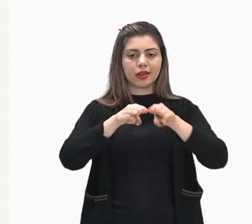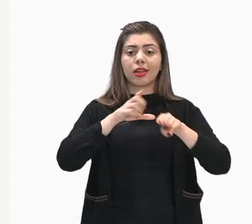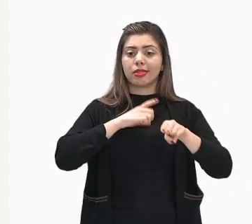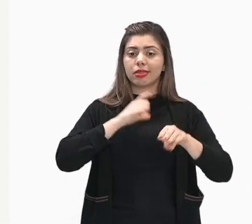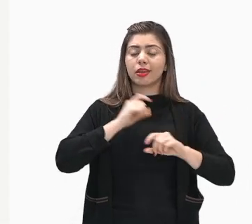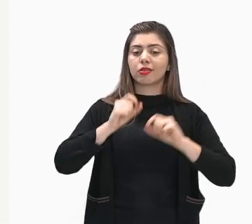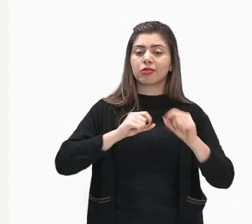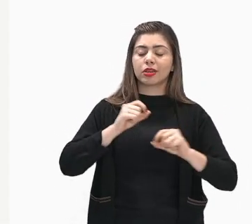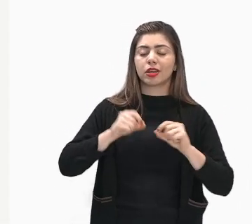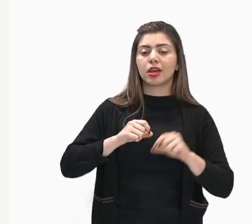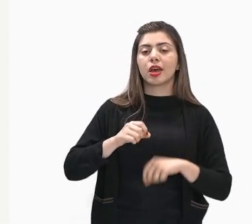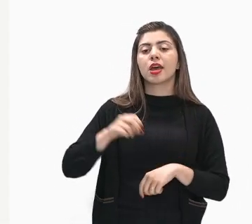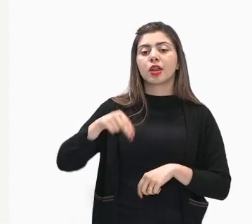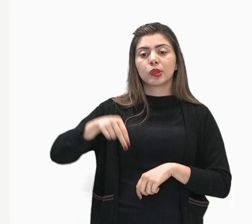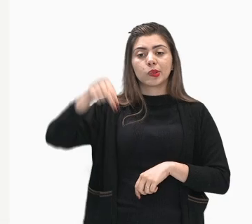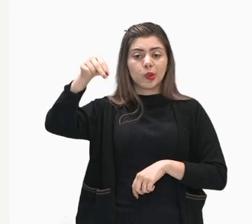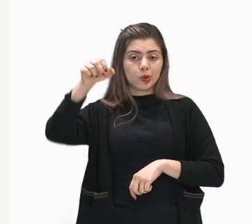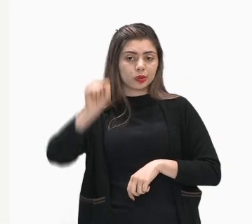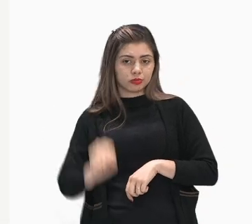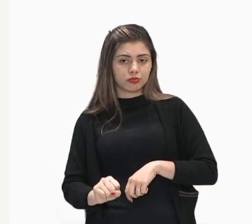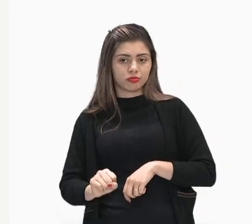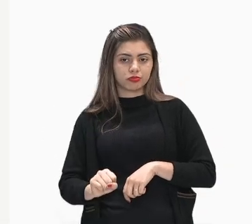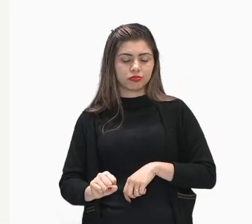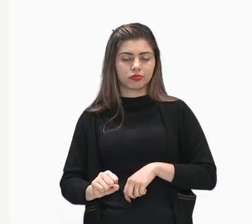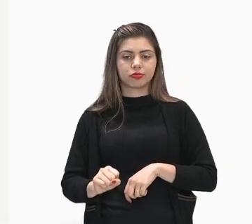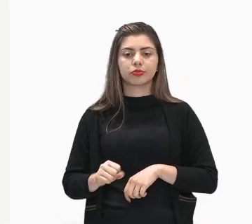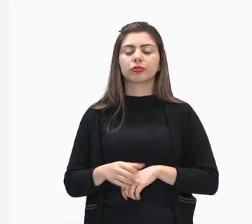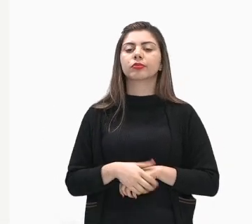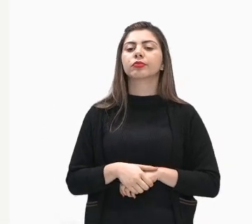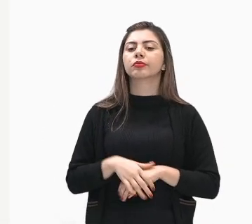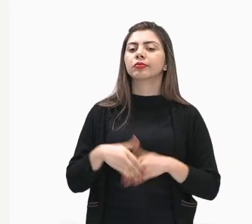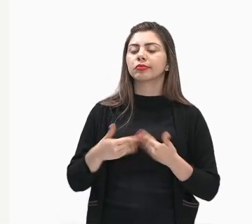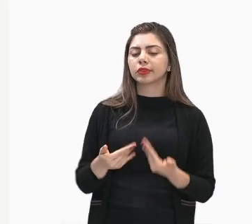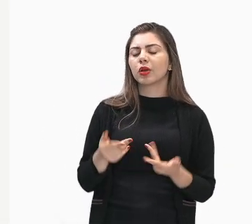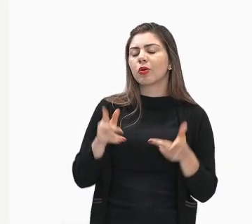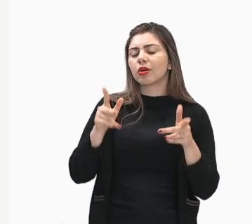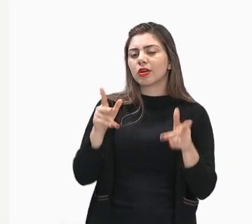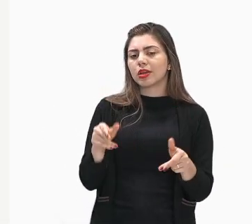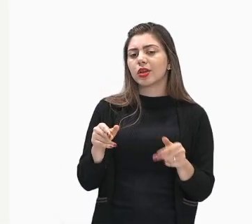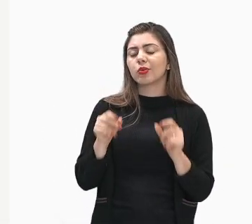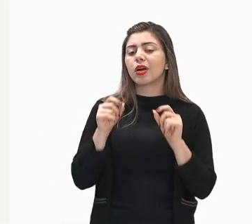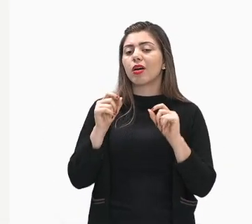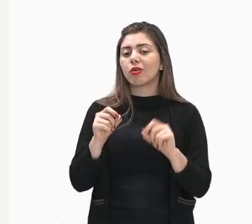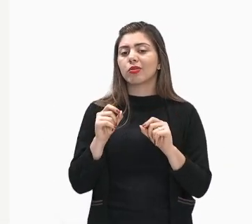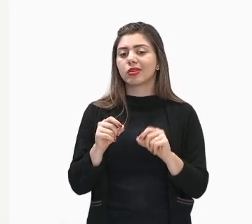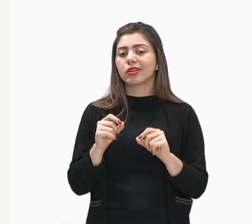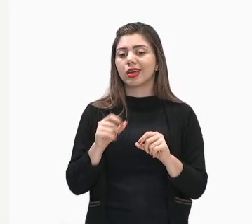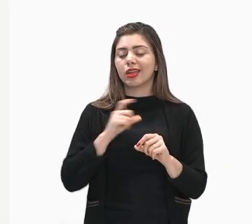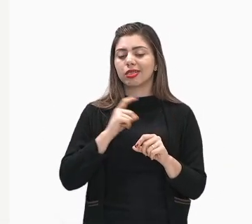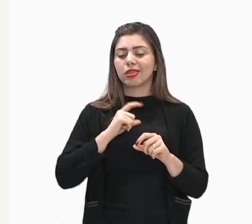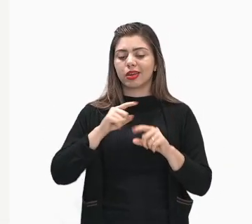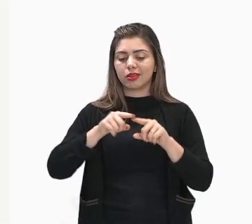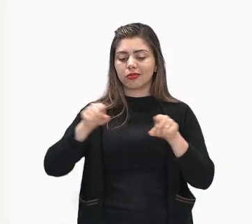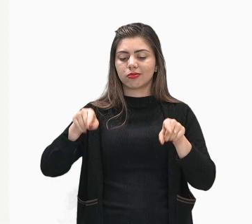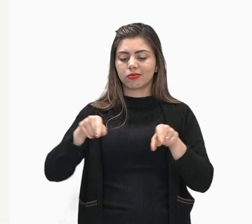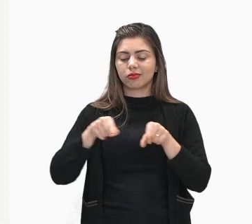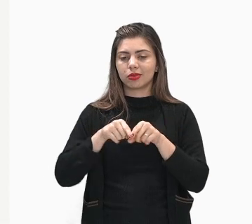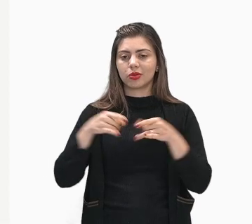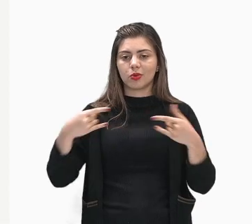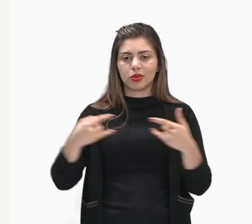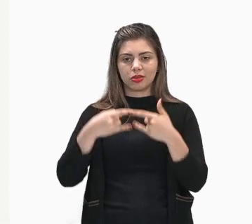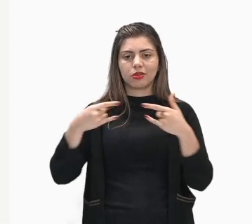norte e polo sul, né? Então, a gente acabou de ver aqui que um ímã ele possui dois polos, que